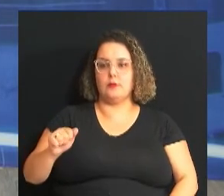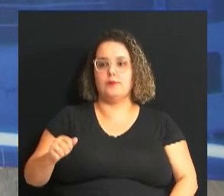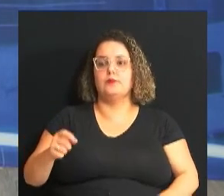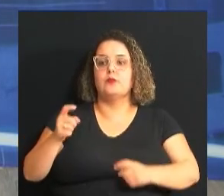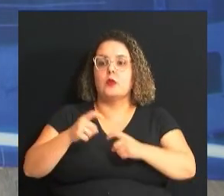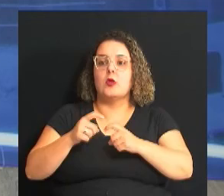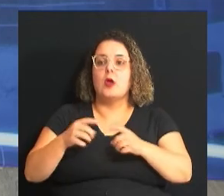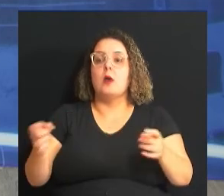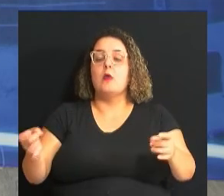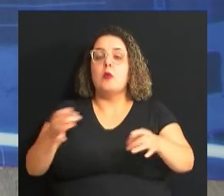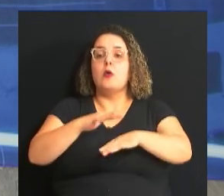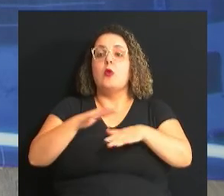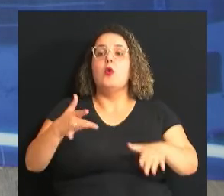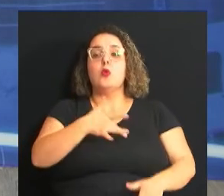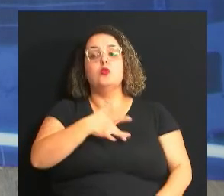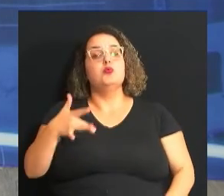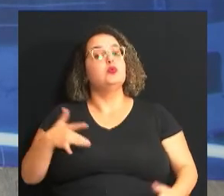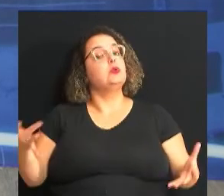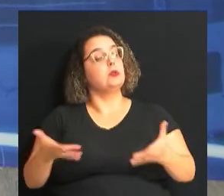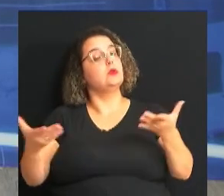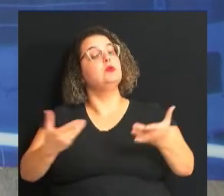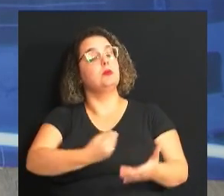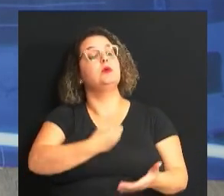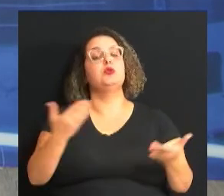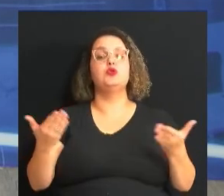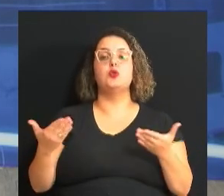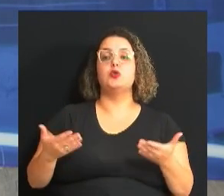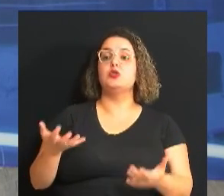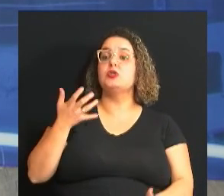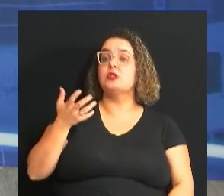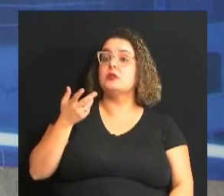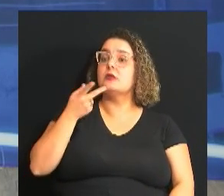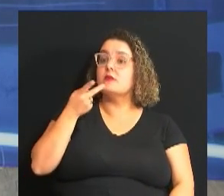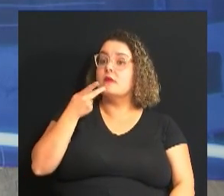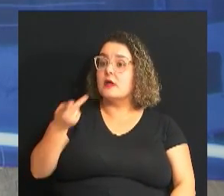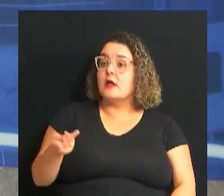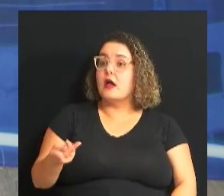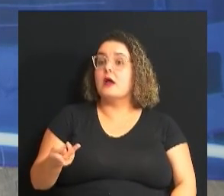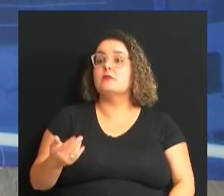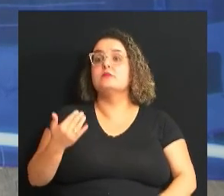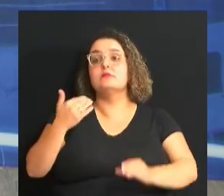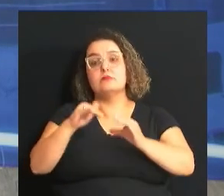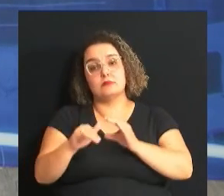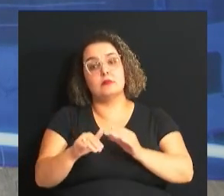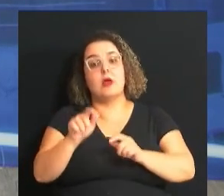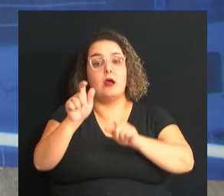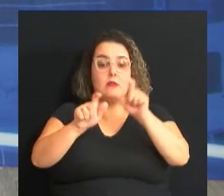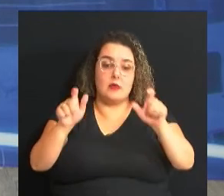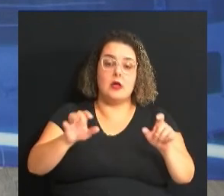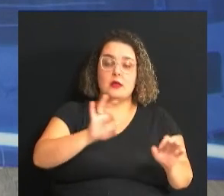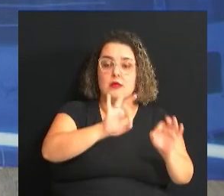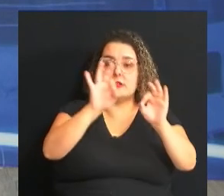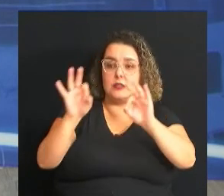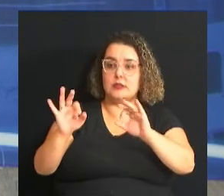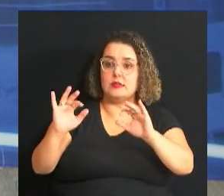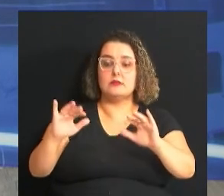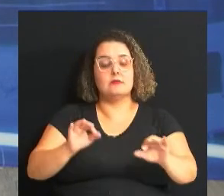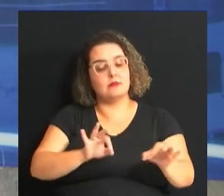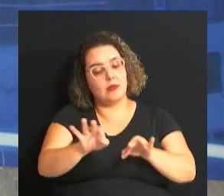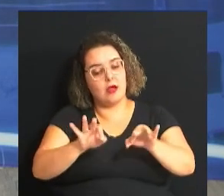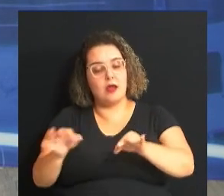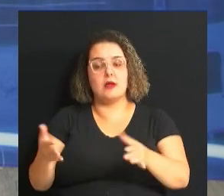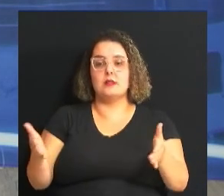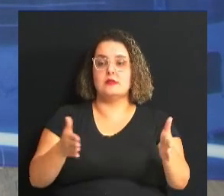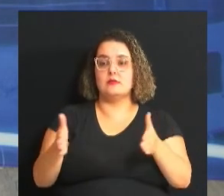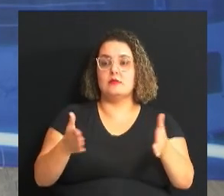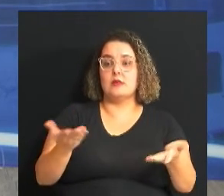gente encerrar o Saúde é Vida de hoje, eu queria que o senhor deixasse uma mensagem para quem está assistindo o nosso programa nesse momento